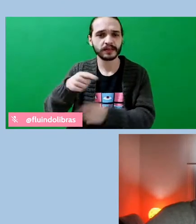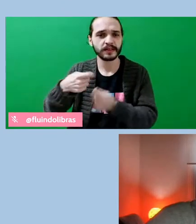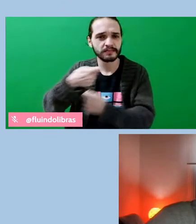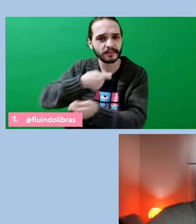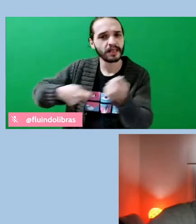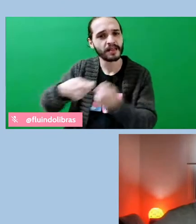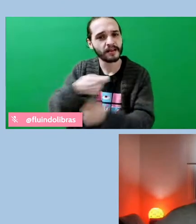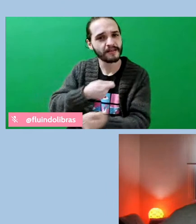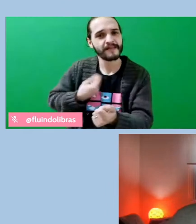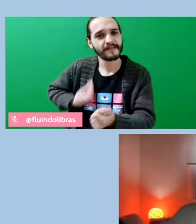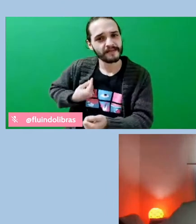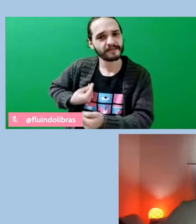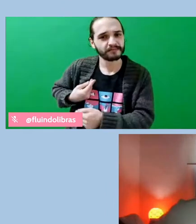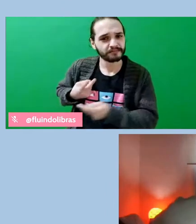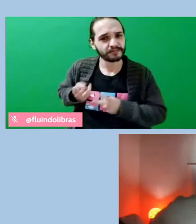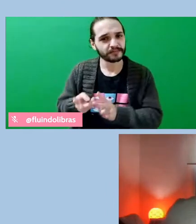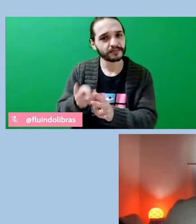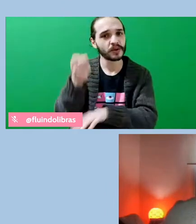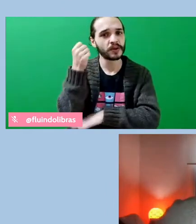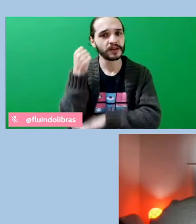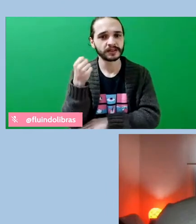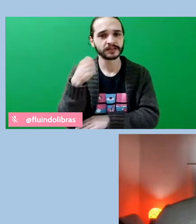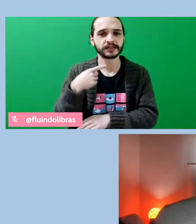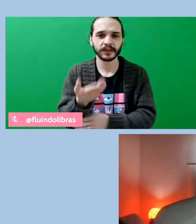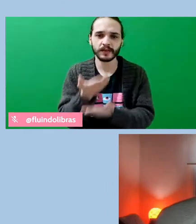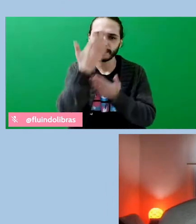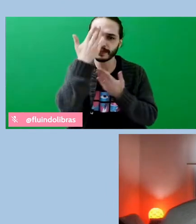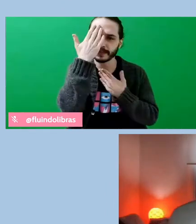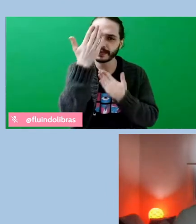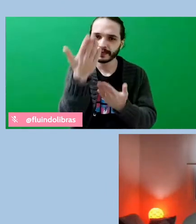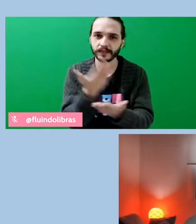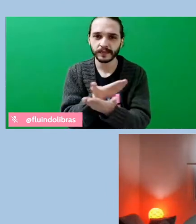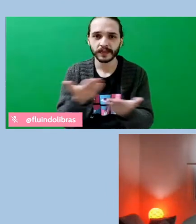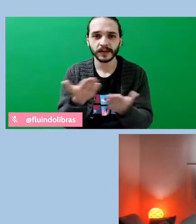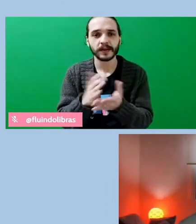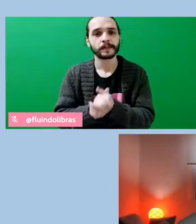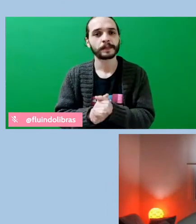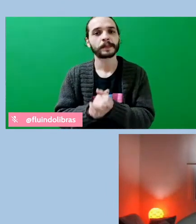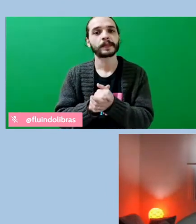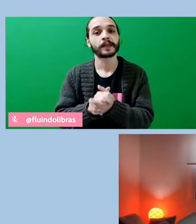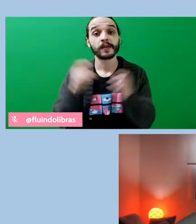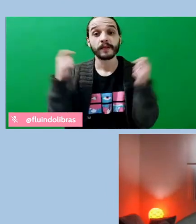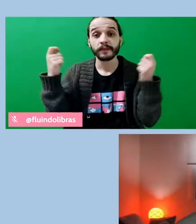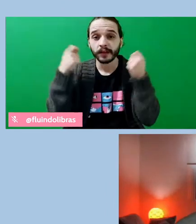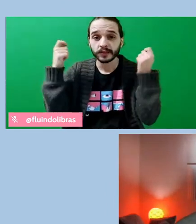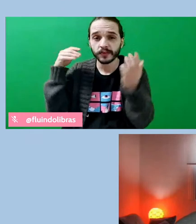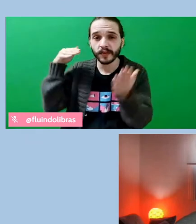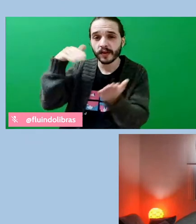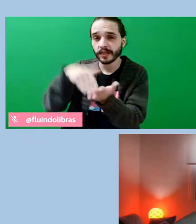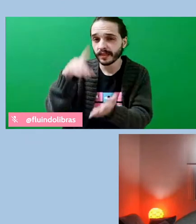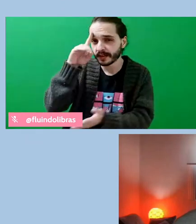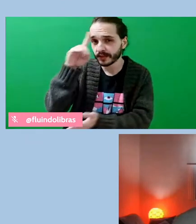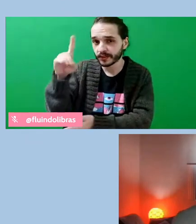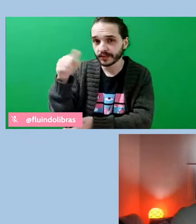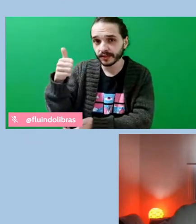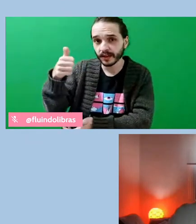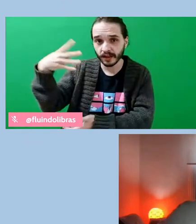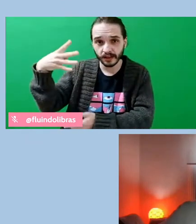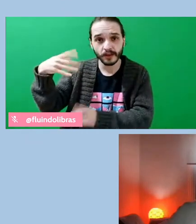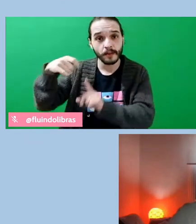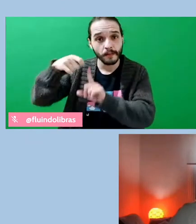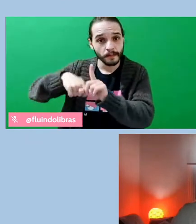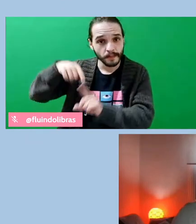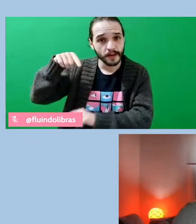de vocês aqui, resistindo. Então, muitíssimo obrigada. O festival ainda vai até o dia 14 deste mês, então, por